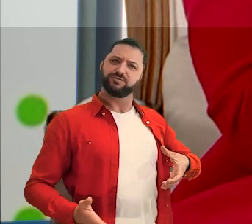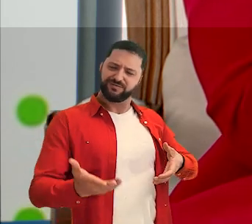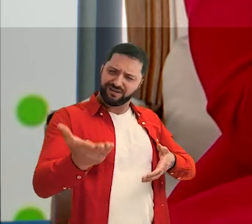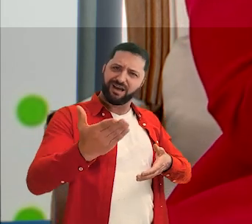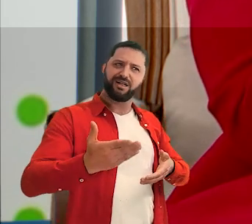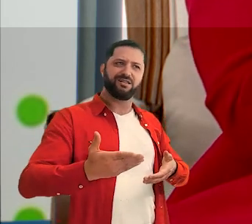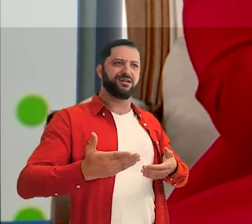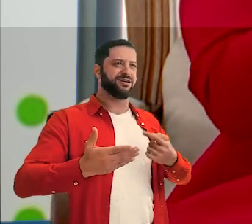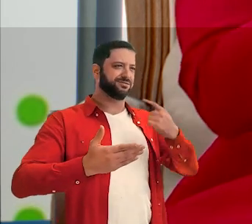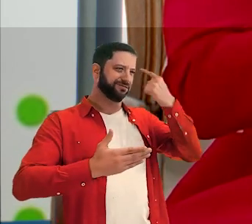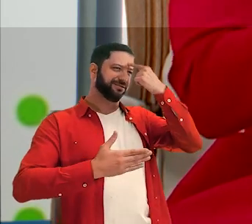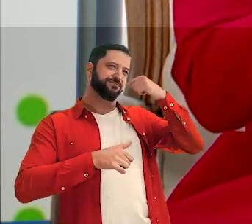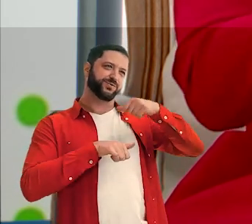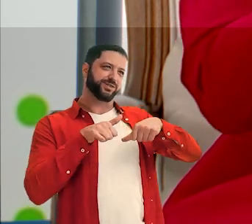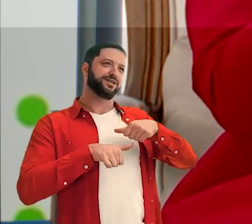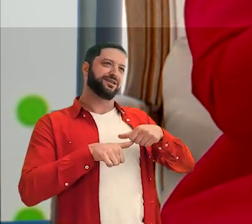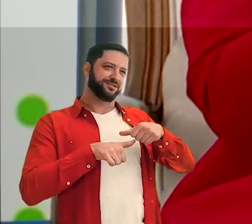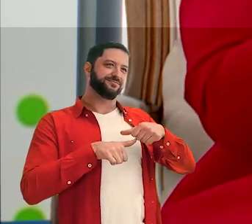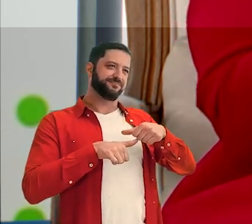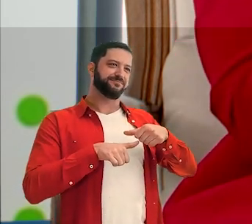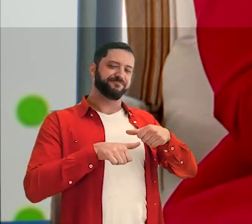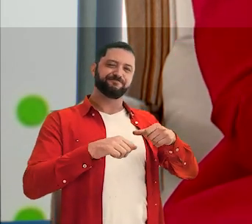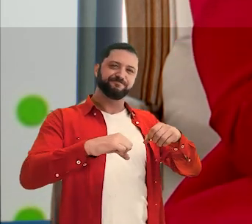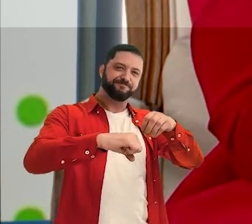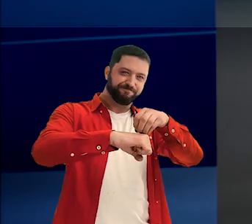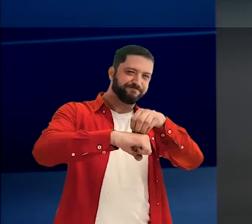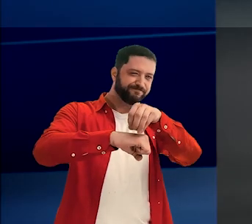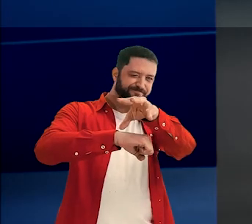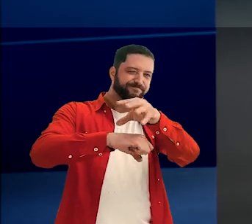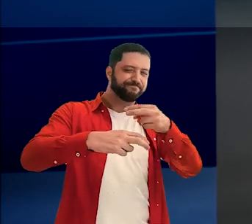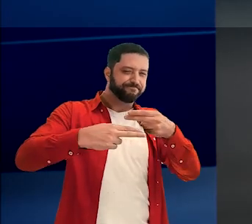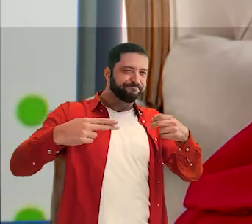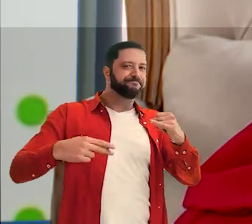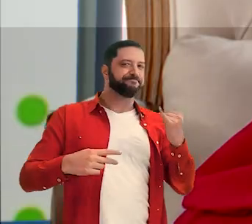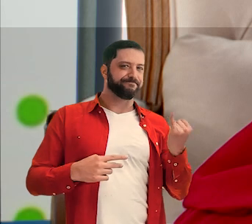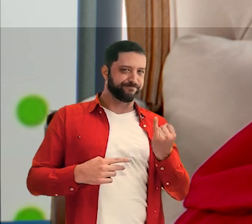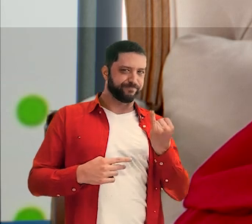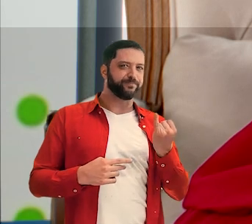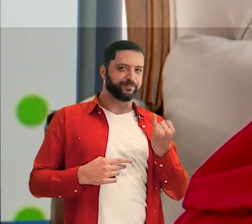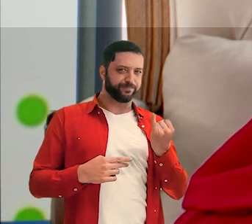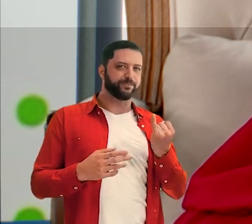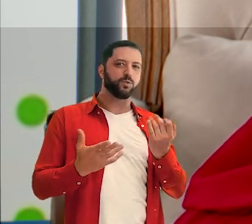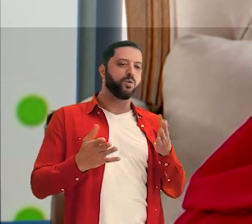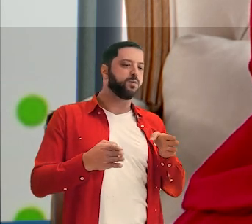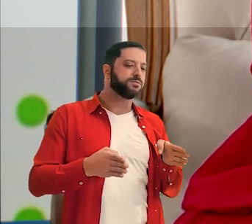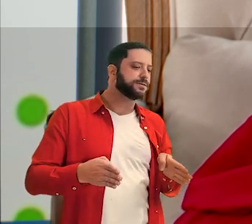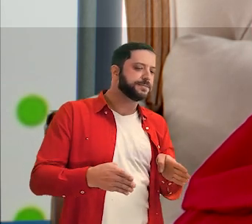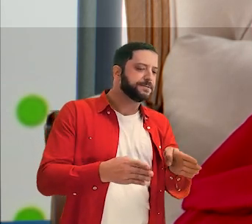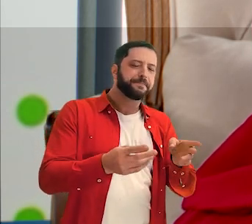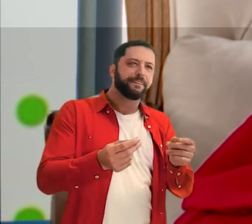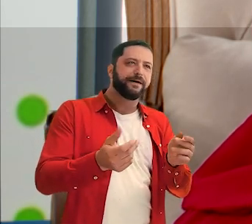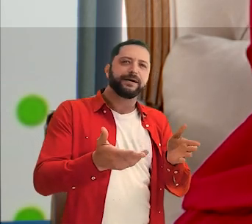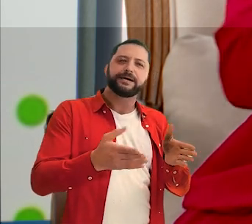que estão nos assistindo. Comece a mudar aquilo que você fala. Se eu pudesse deixar para vocês a